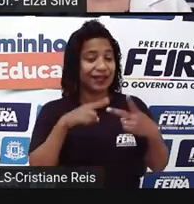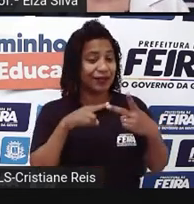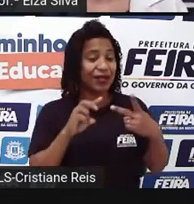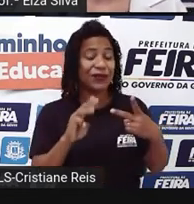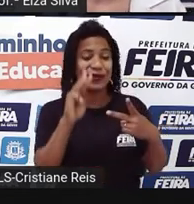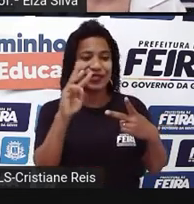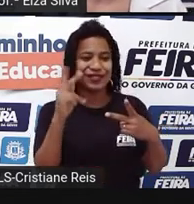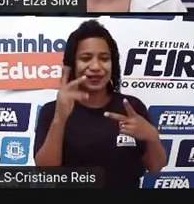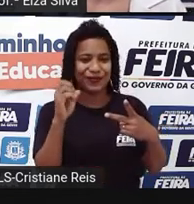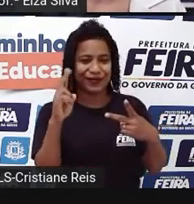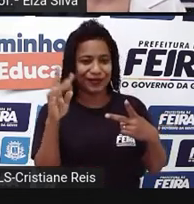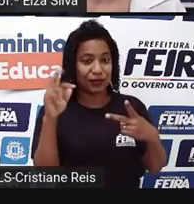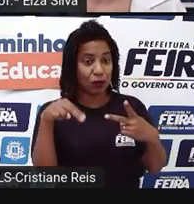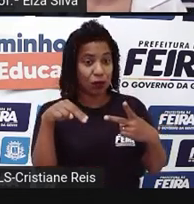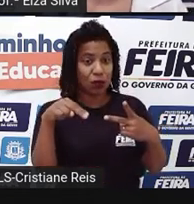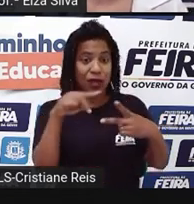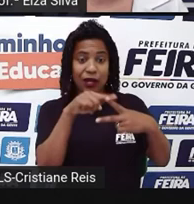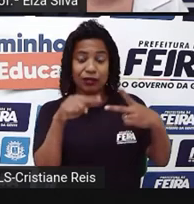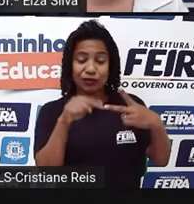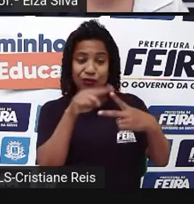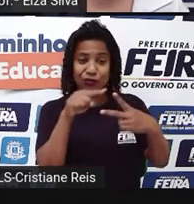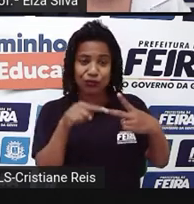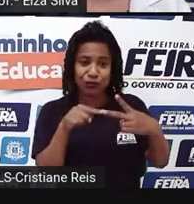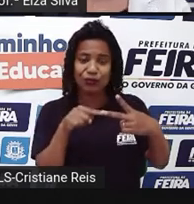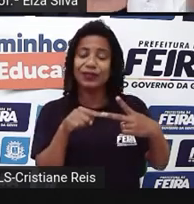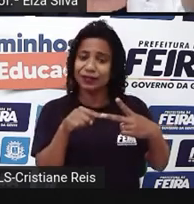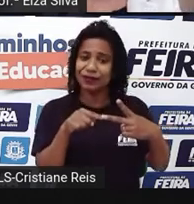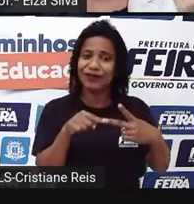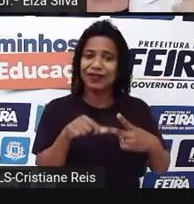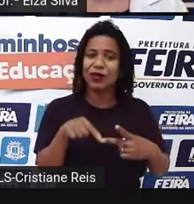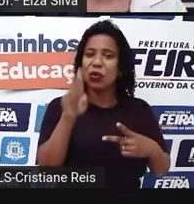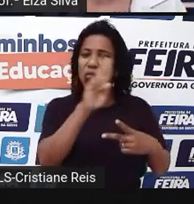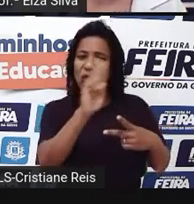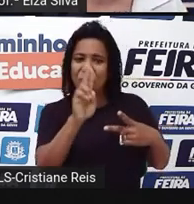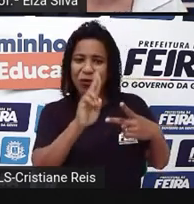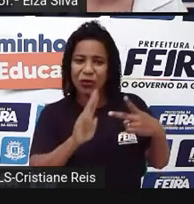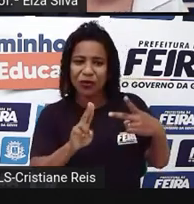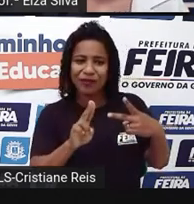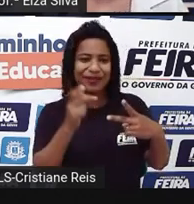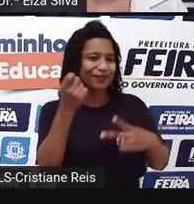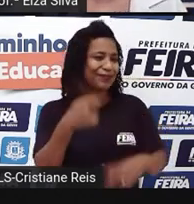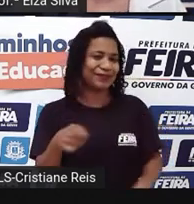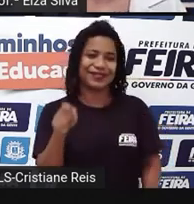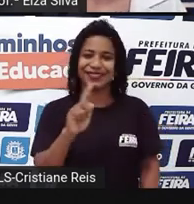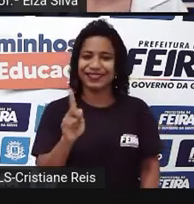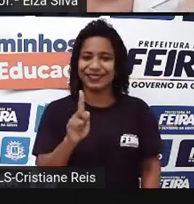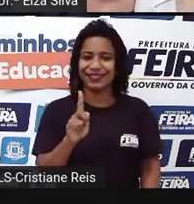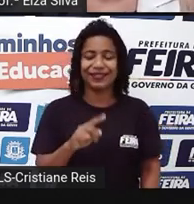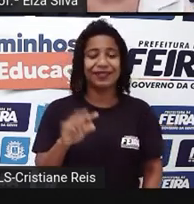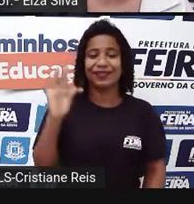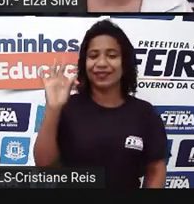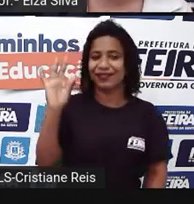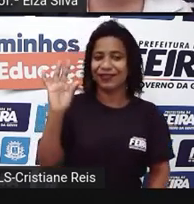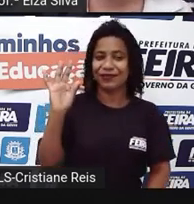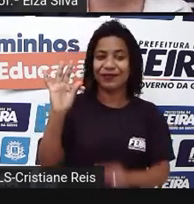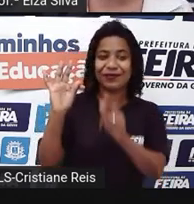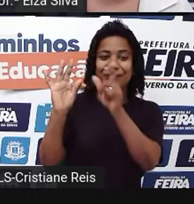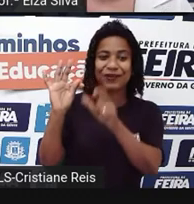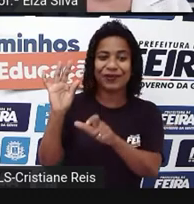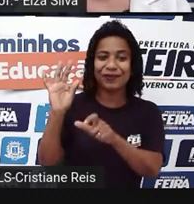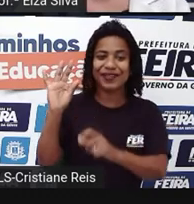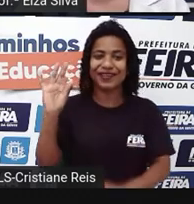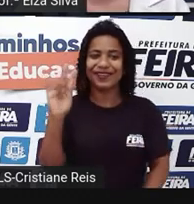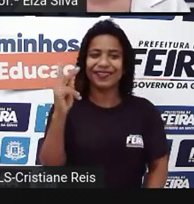Então, logo depois, quando eu for me referir a elas, em vez de repetir o nome delas, eu vou utilizar um pronome